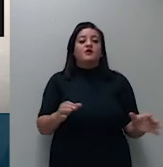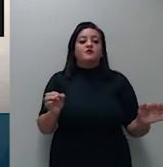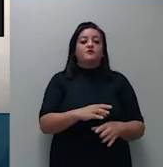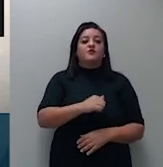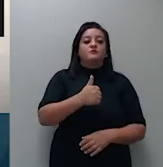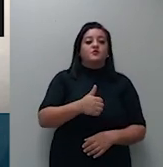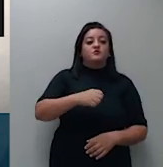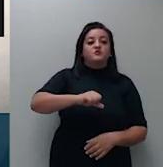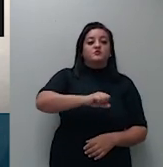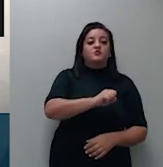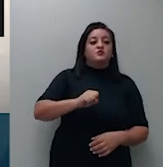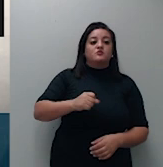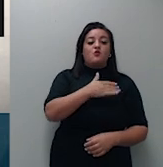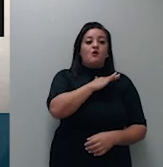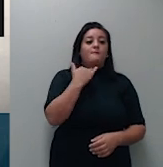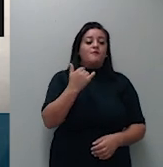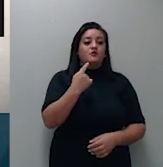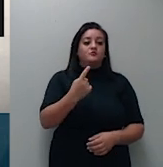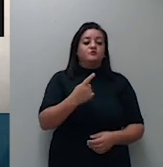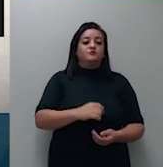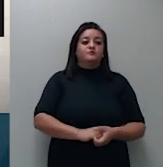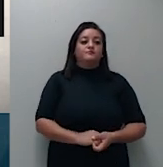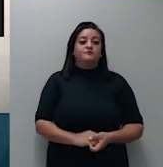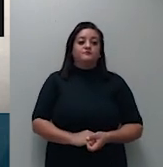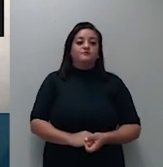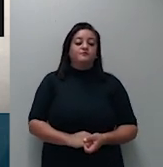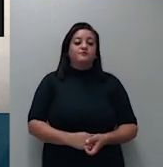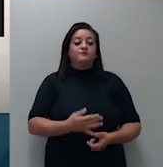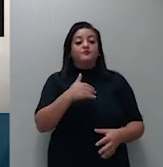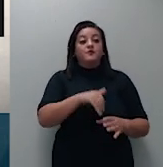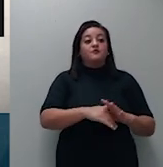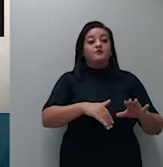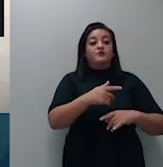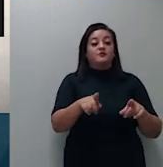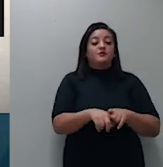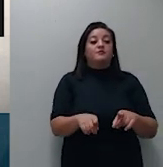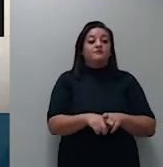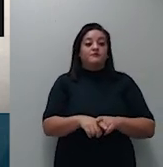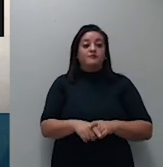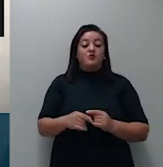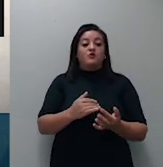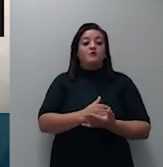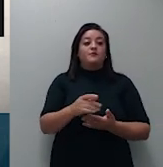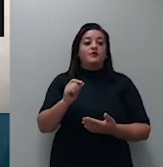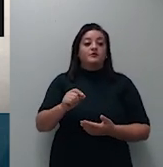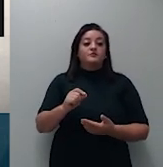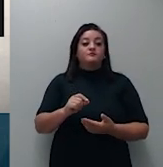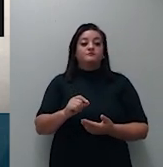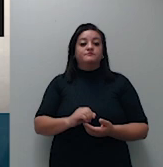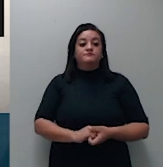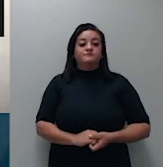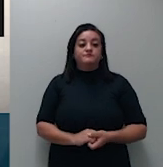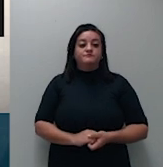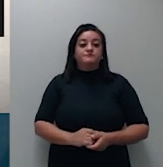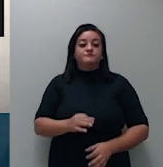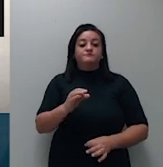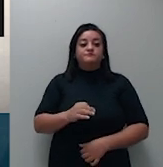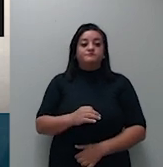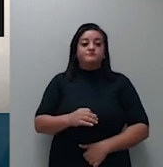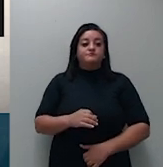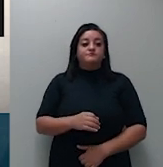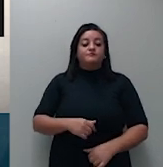de 1988 com a morte de Nilza a nossa inicialmente que é